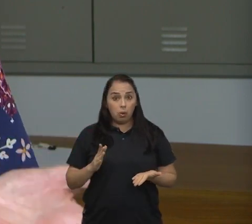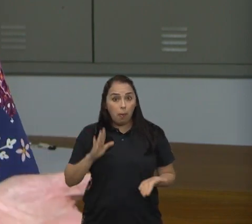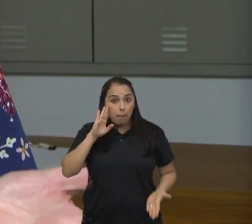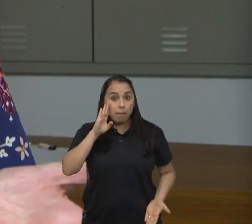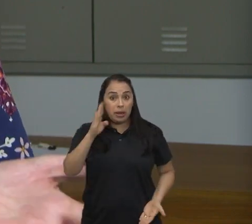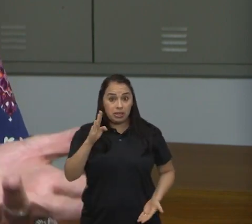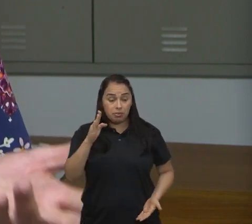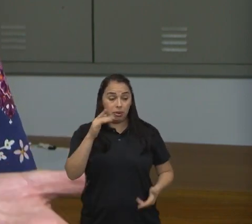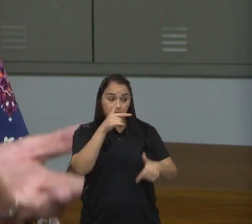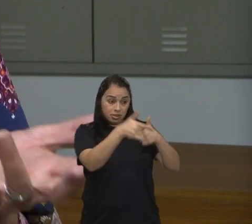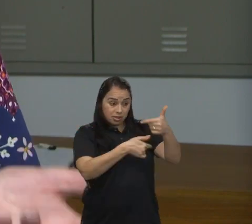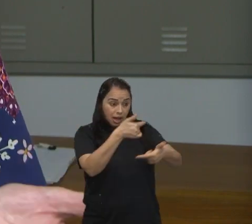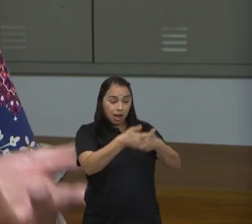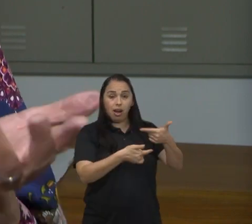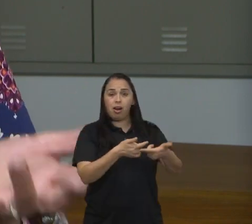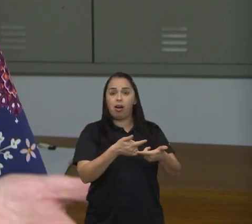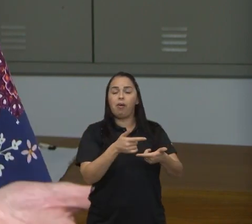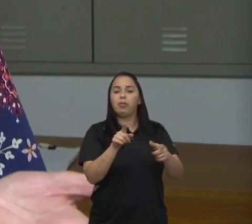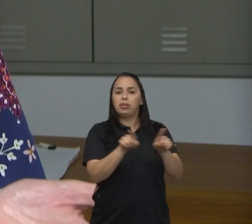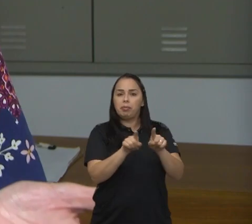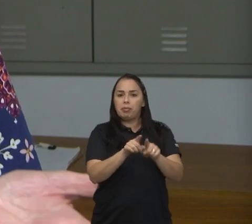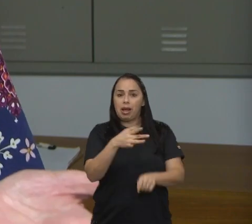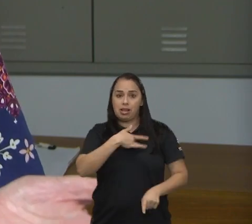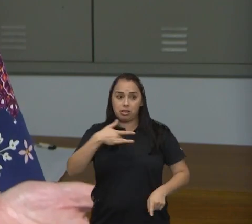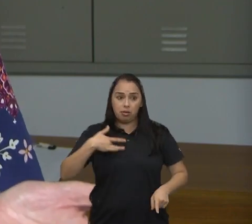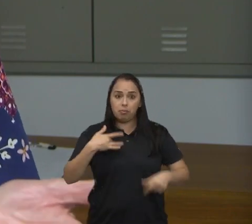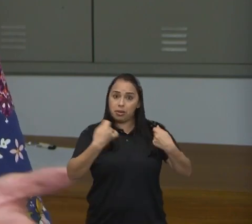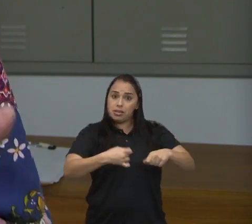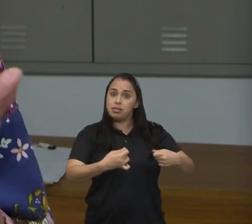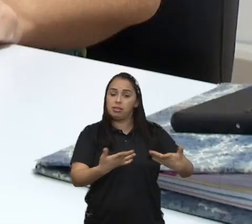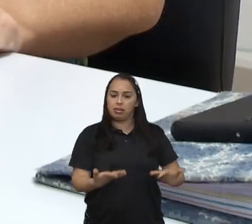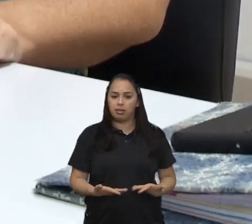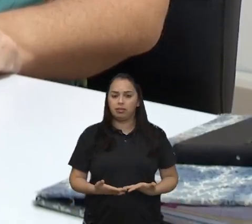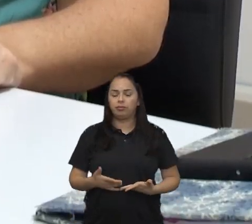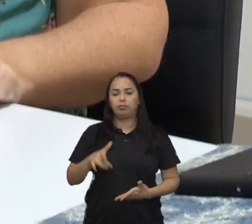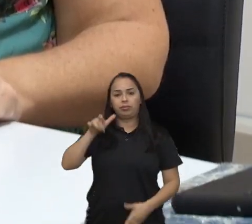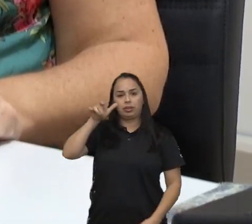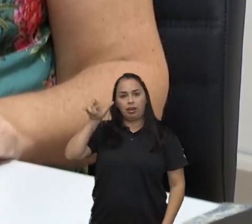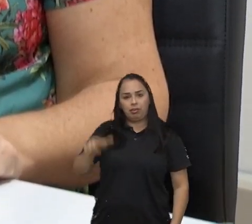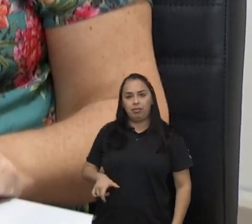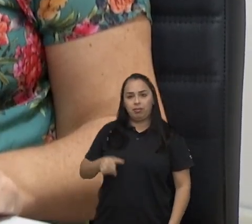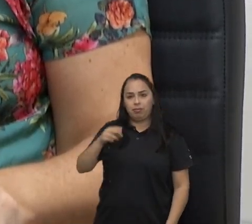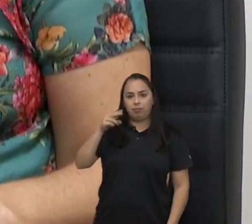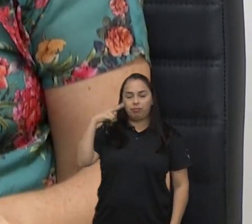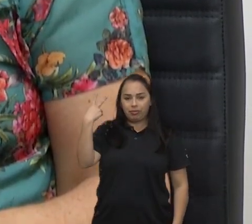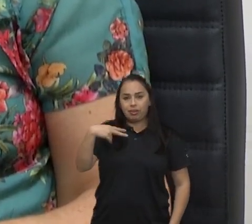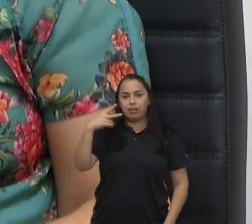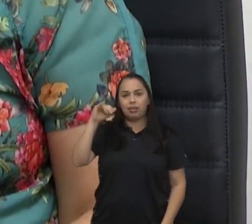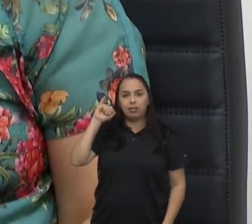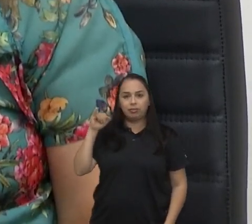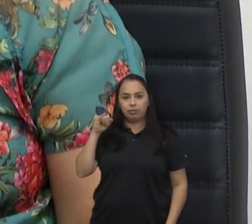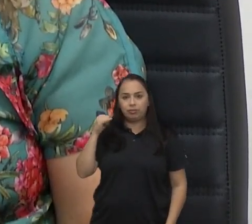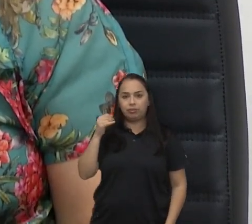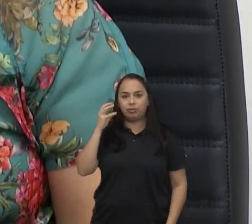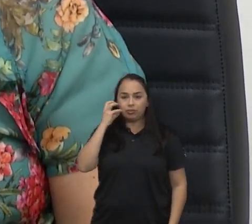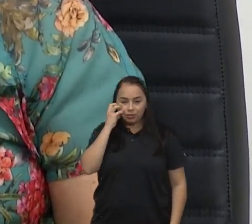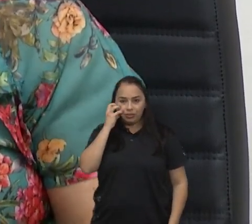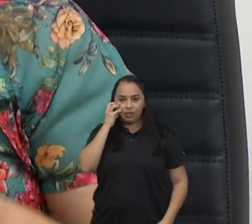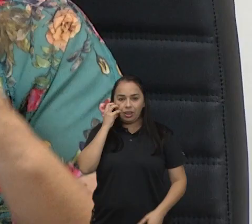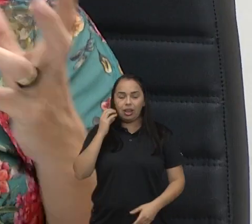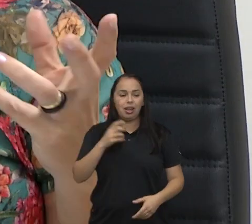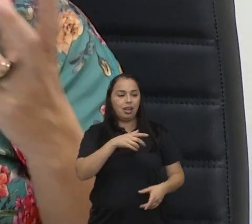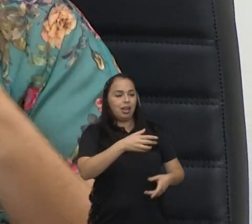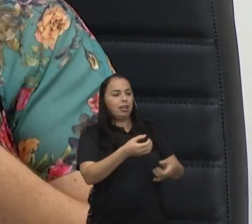coisas essenciais, que é o trabalho, saúde, deveria ter sido preservado. Para a vereadora Juliana Fraga, as reivindicações